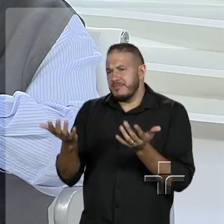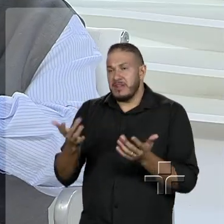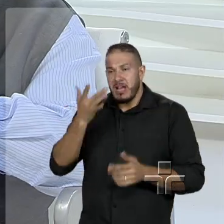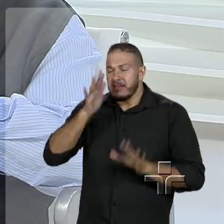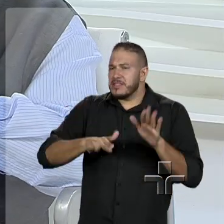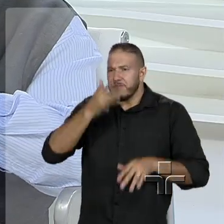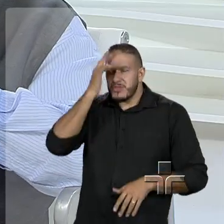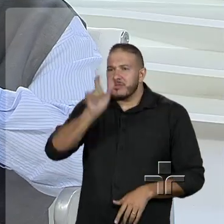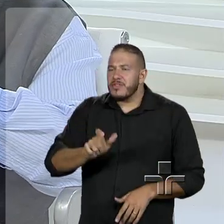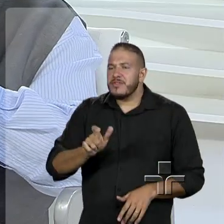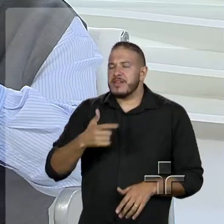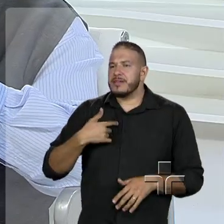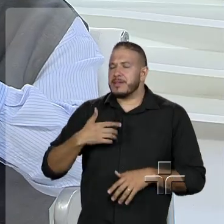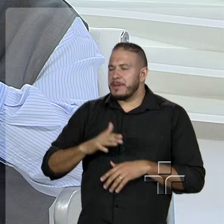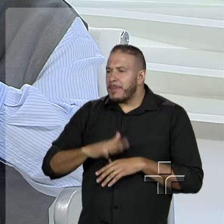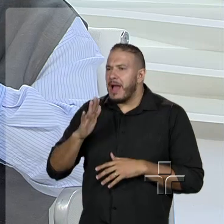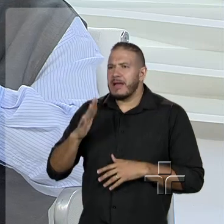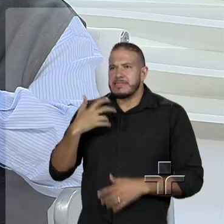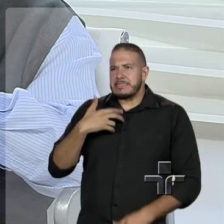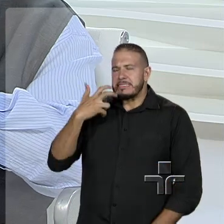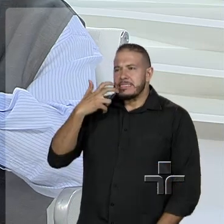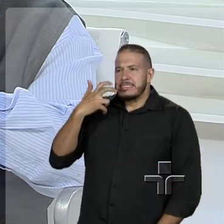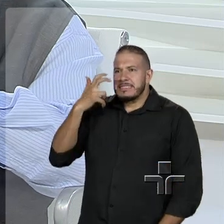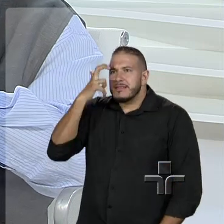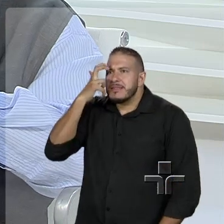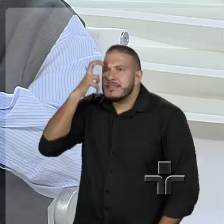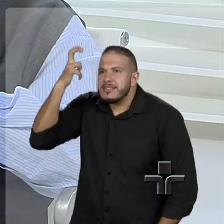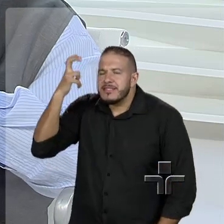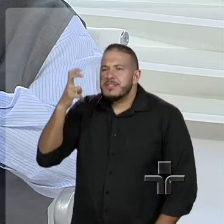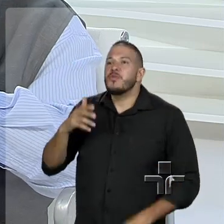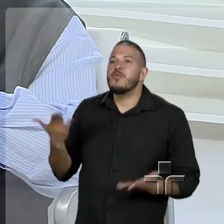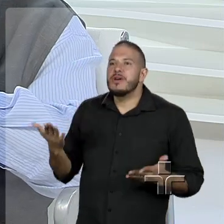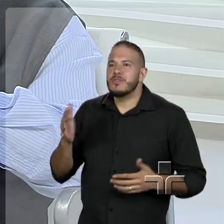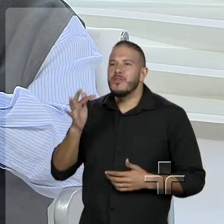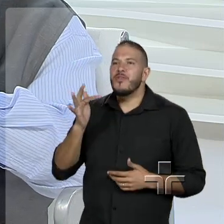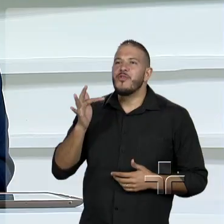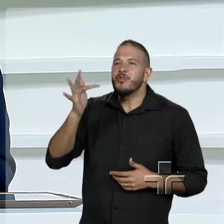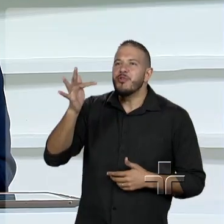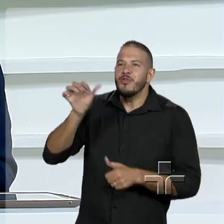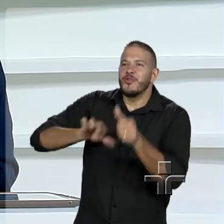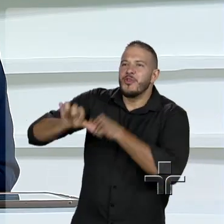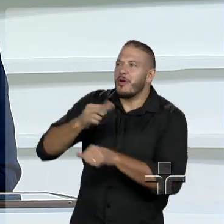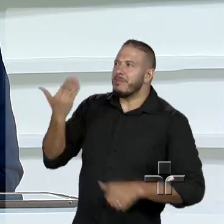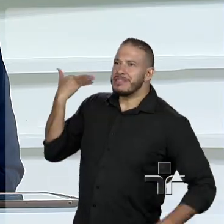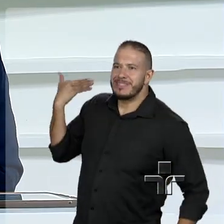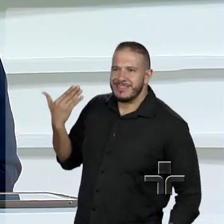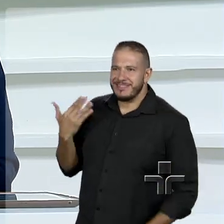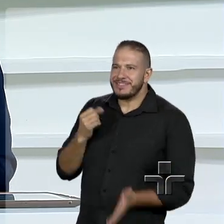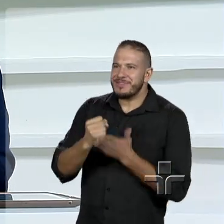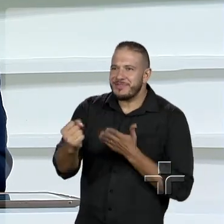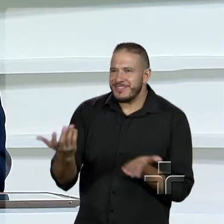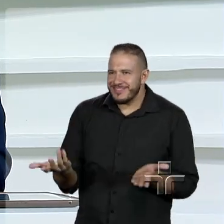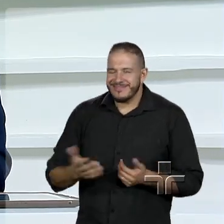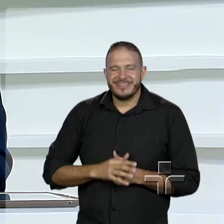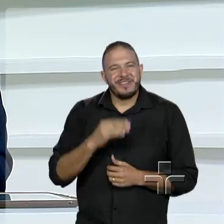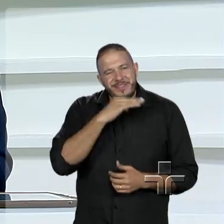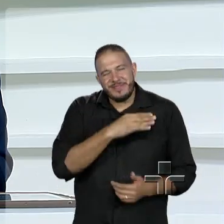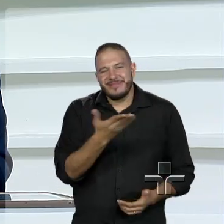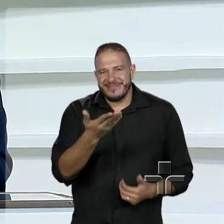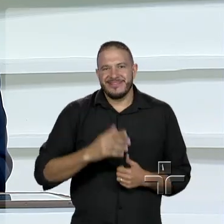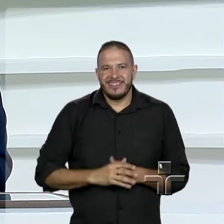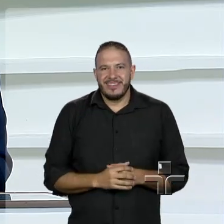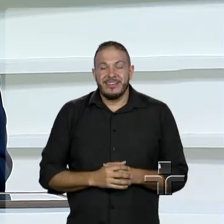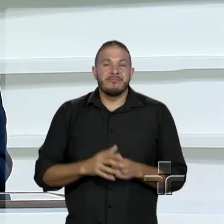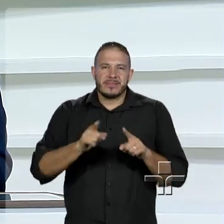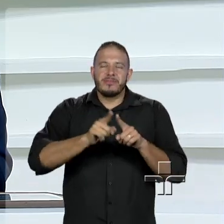pessoas ficam muito mais inteligentes quando o futuro virou passado. Claro. E